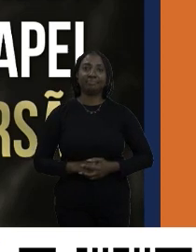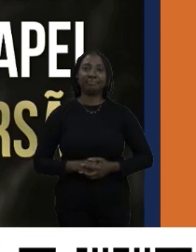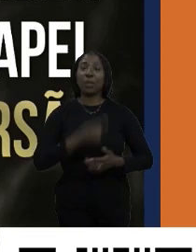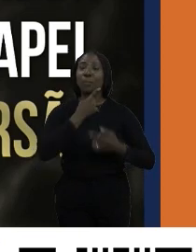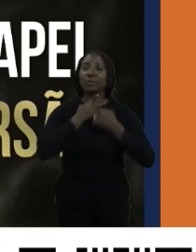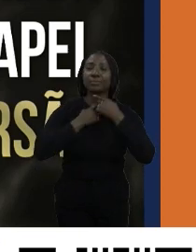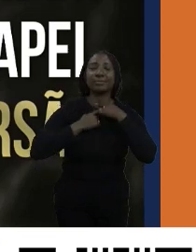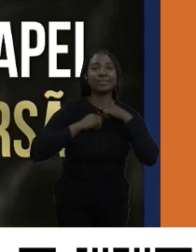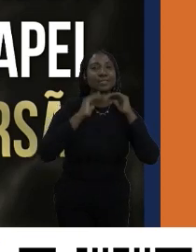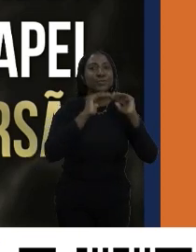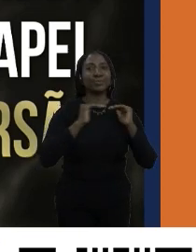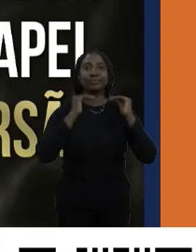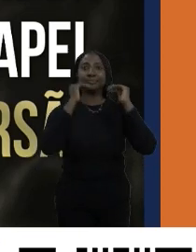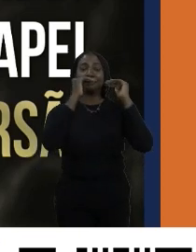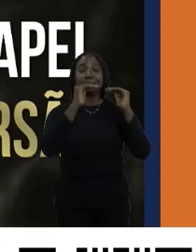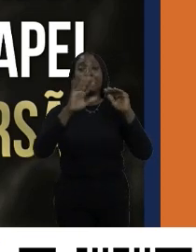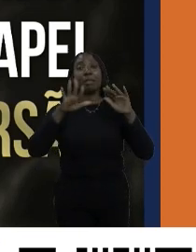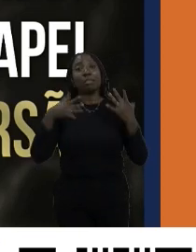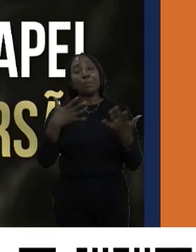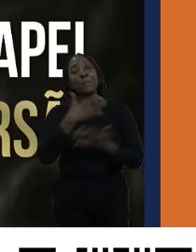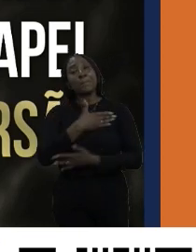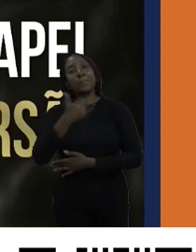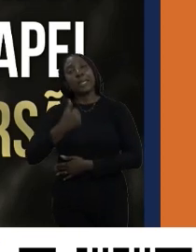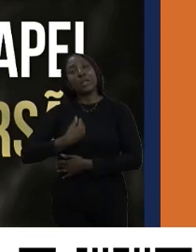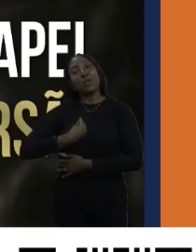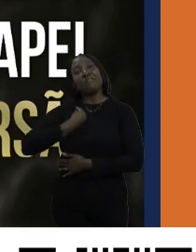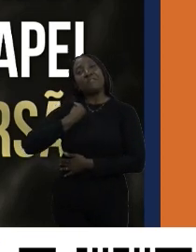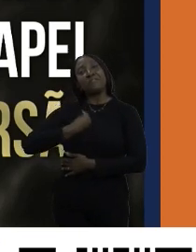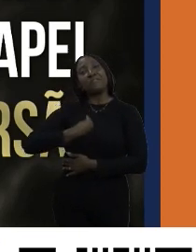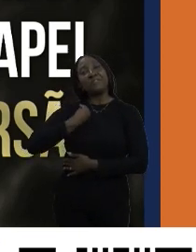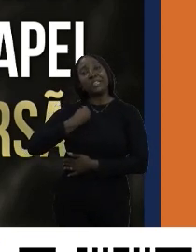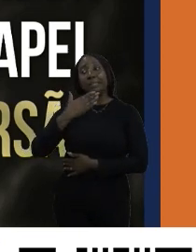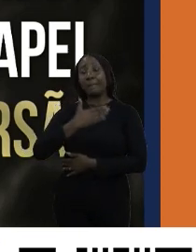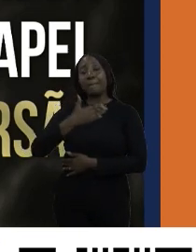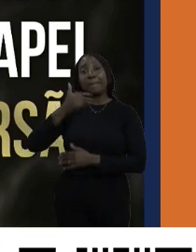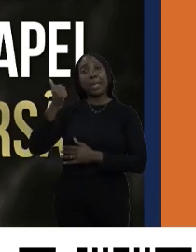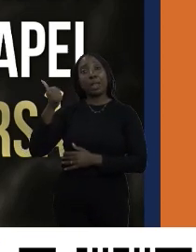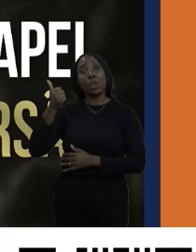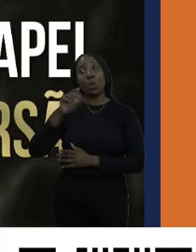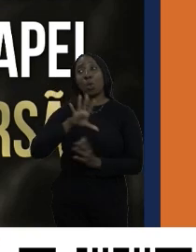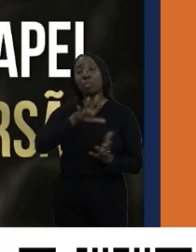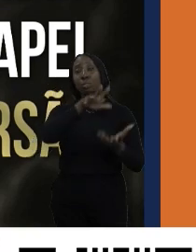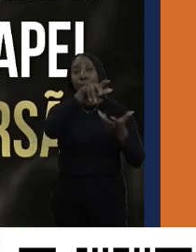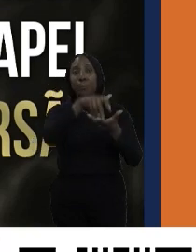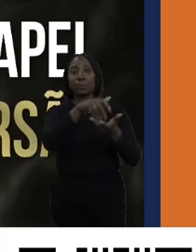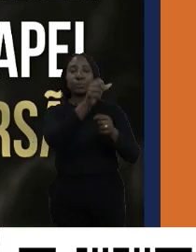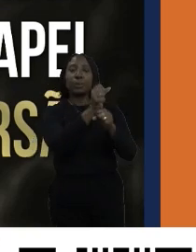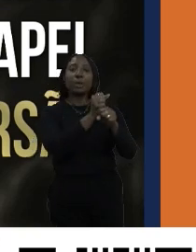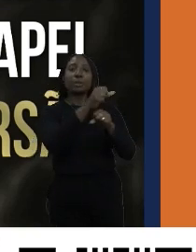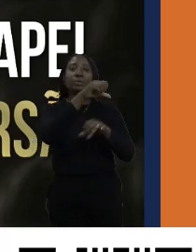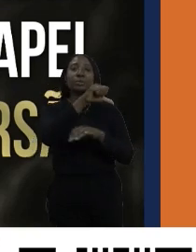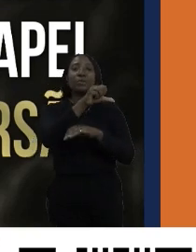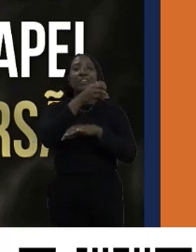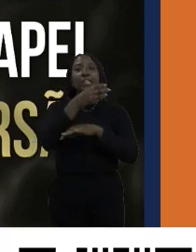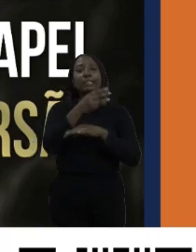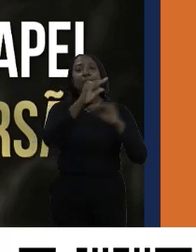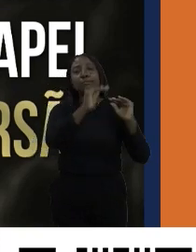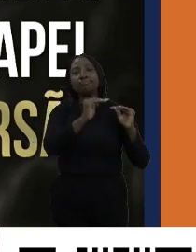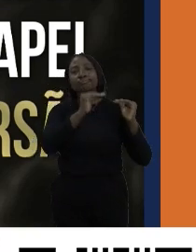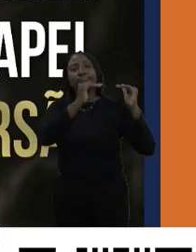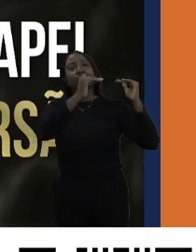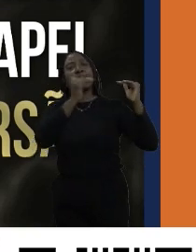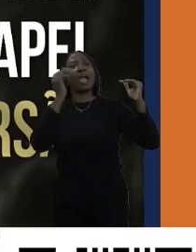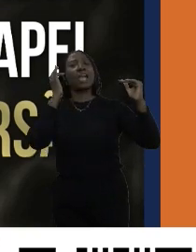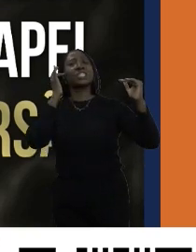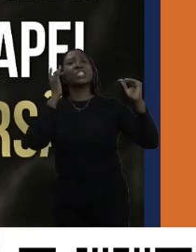vontade do mundo. Então, o grande barato da minha vida foi esse. O melhor do mundo lá atrás, em 93, que era o pica da galáxia e tal, que